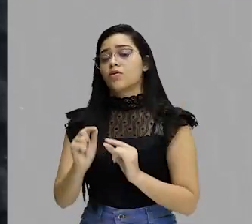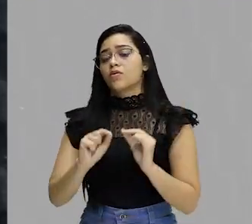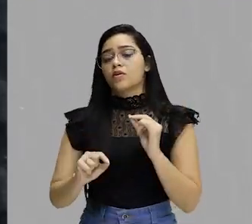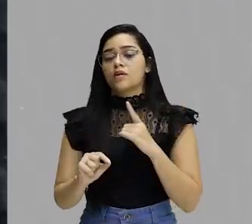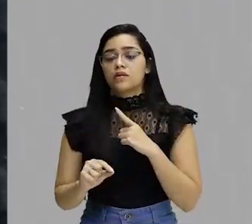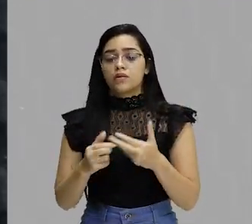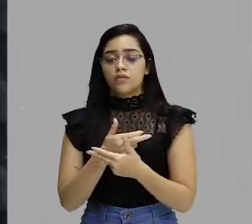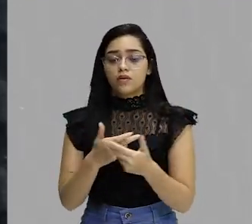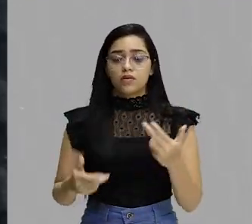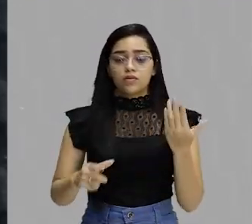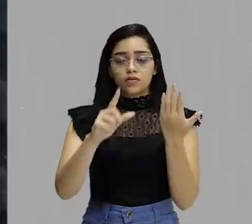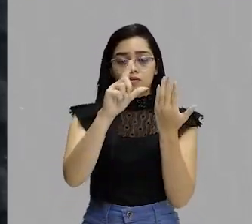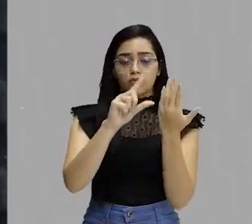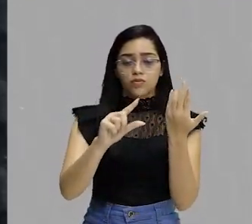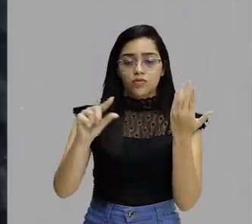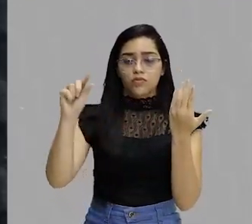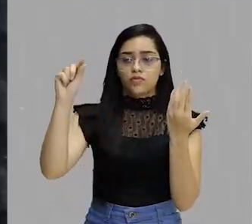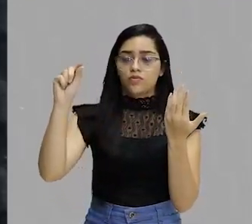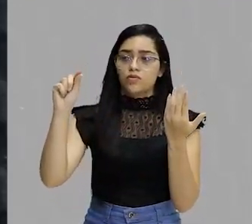presença de folhas